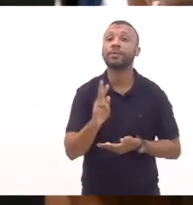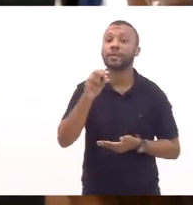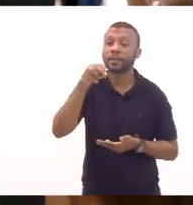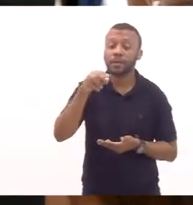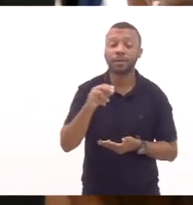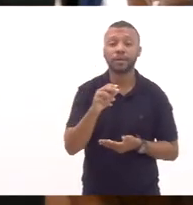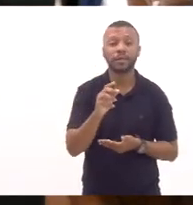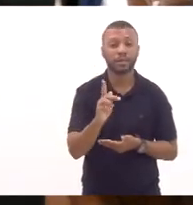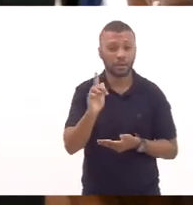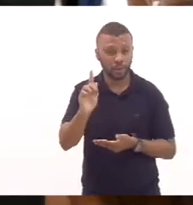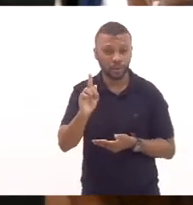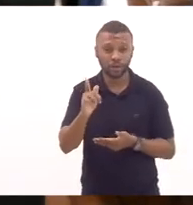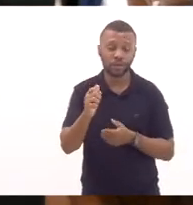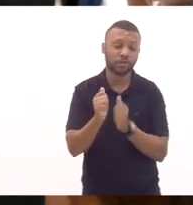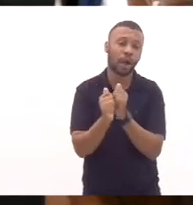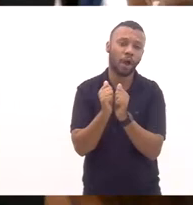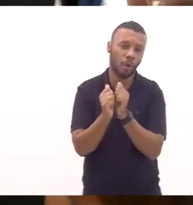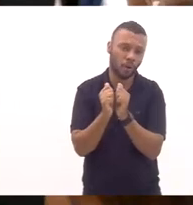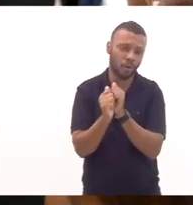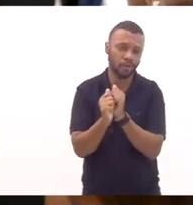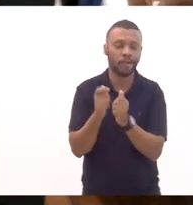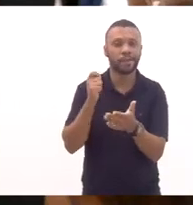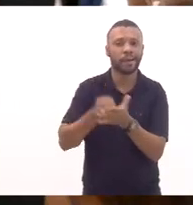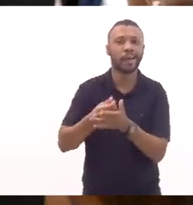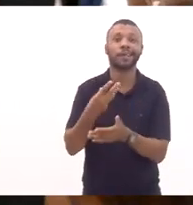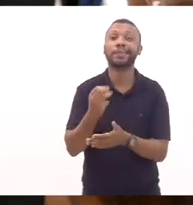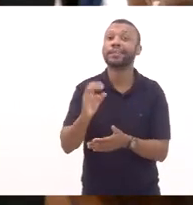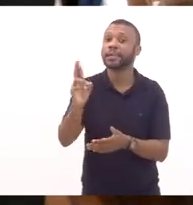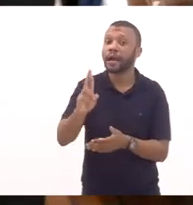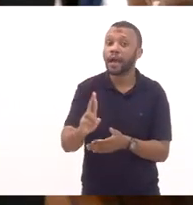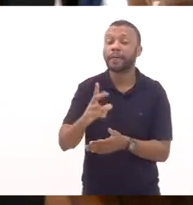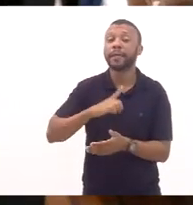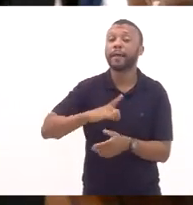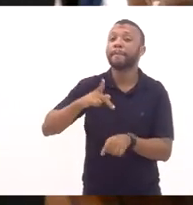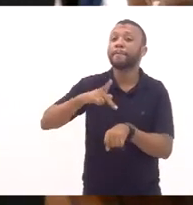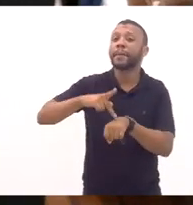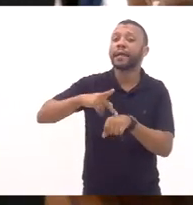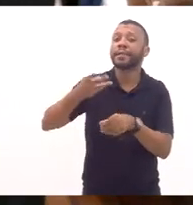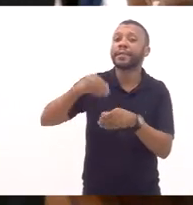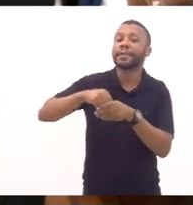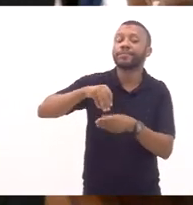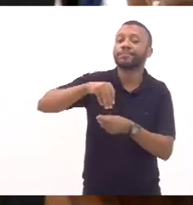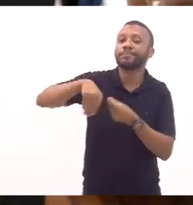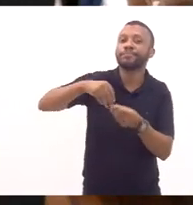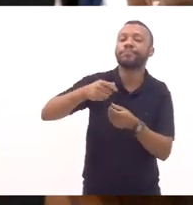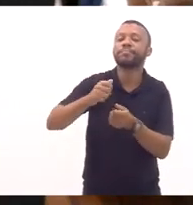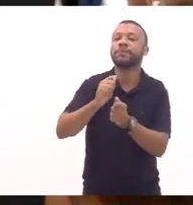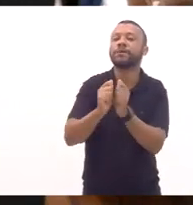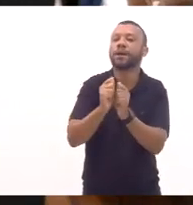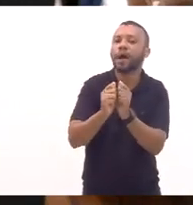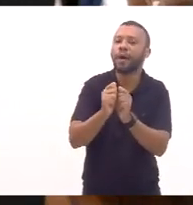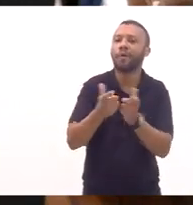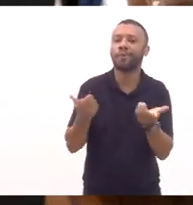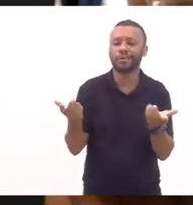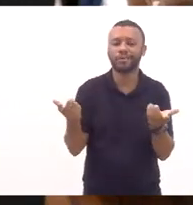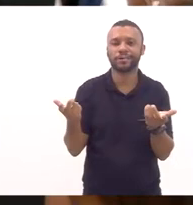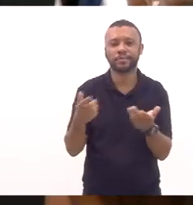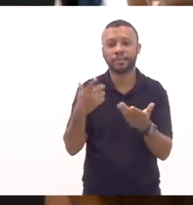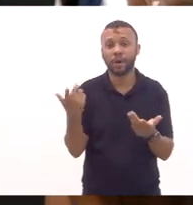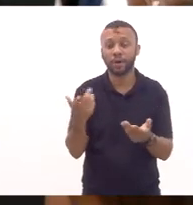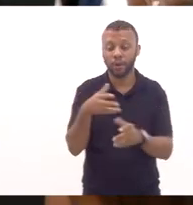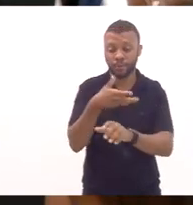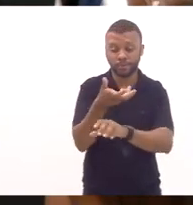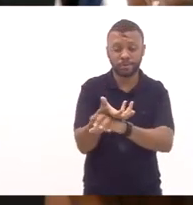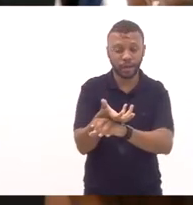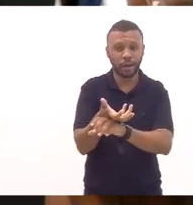com pedra. Pagar R$30 para ter pedra no arroz. Há quanto tempo a gente não via mais o arroz quebradinho? Então, em Quintal Itinerante,